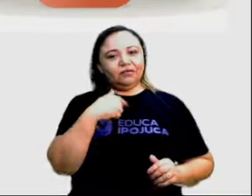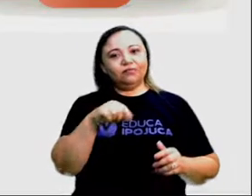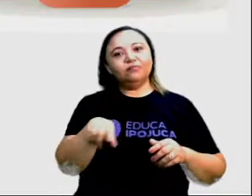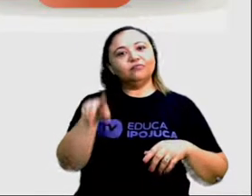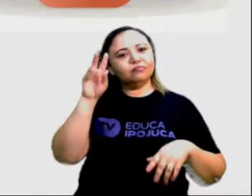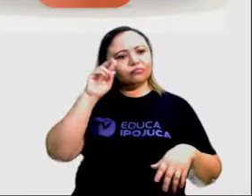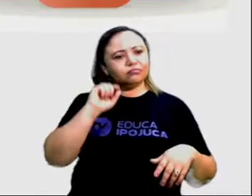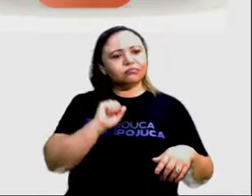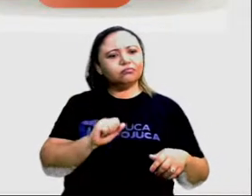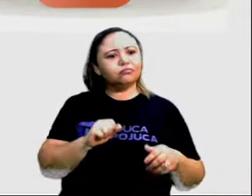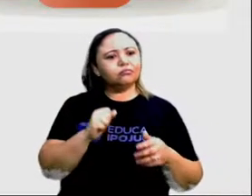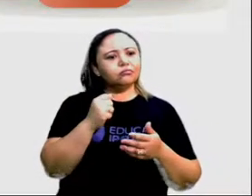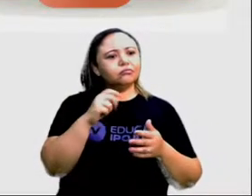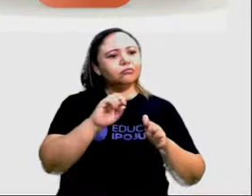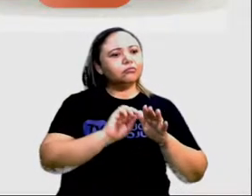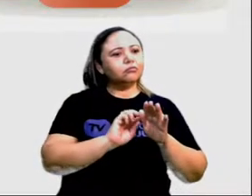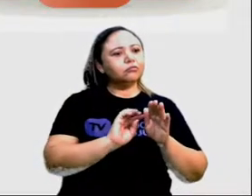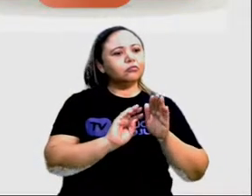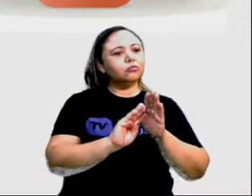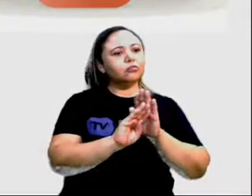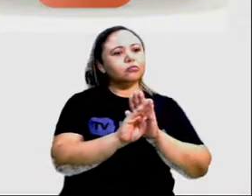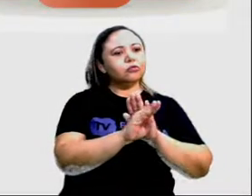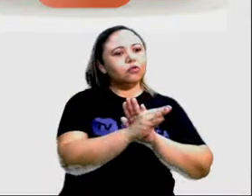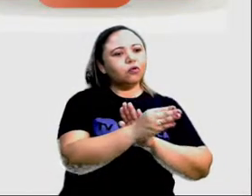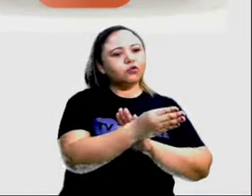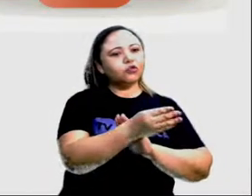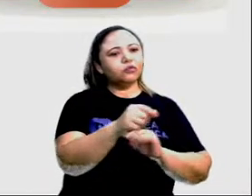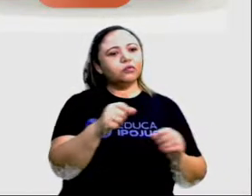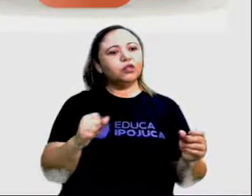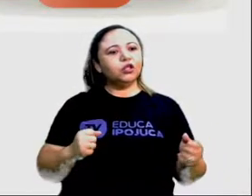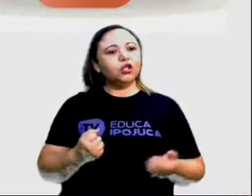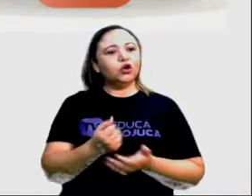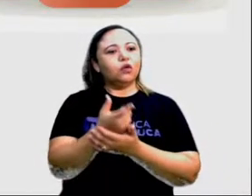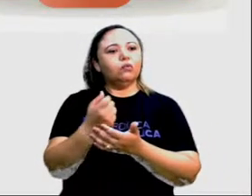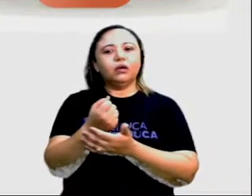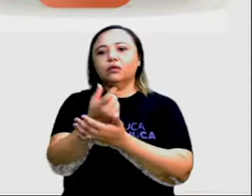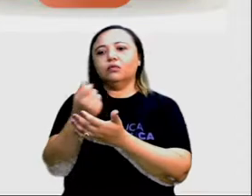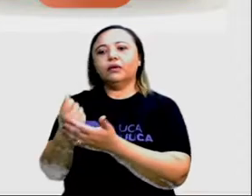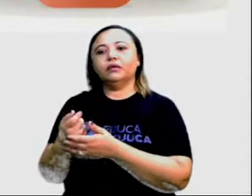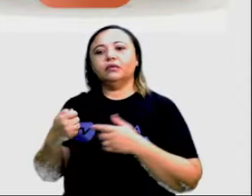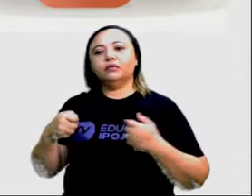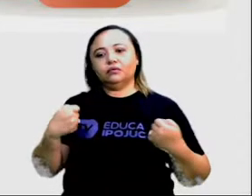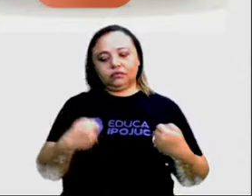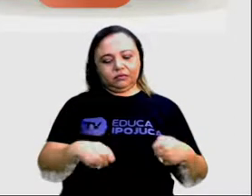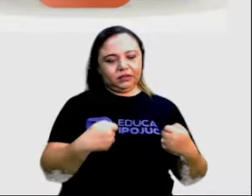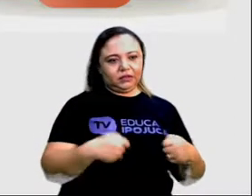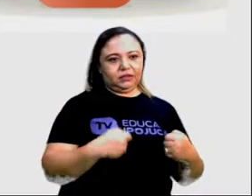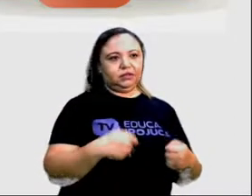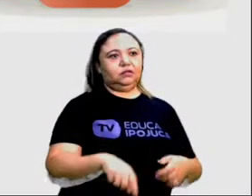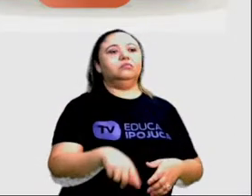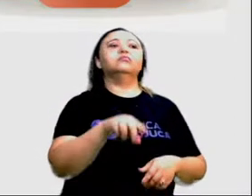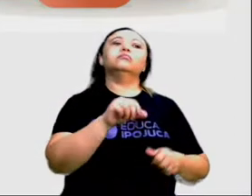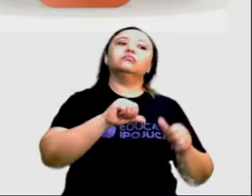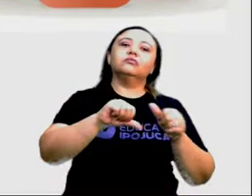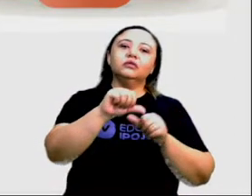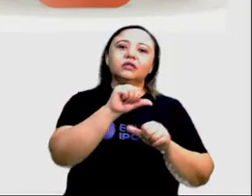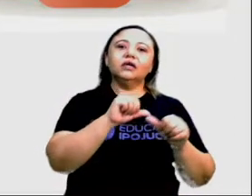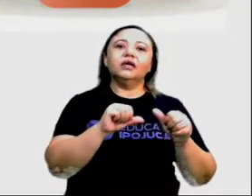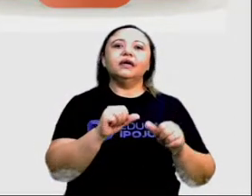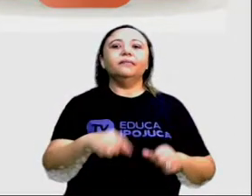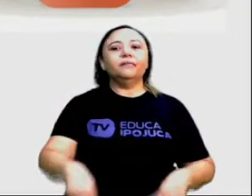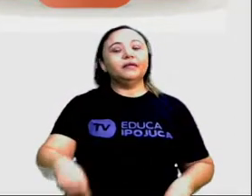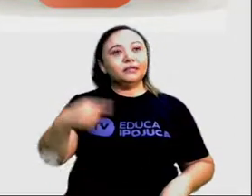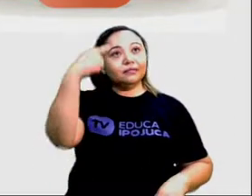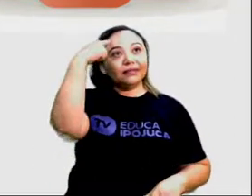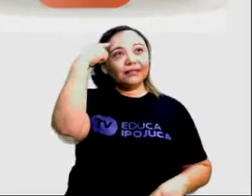comprar? Vamos ver se você está agindo certo. O primeiro passo para entender o que é consumo consciente é perceber